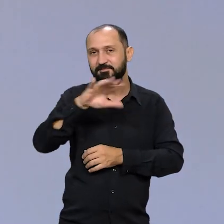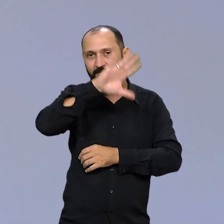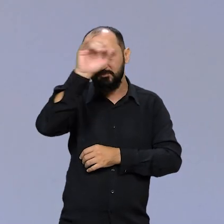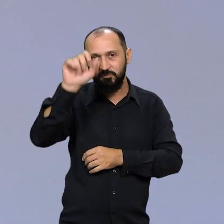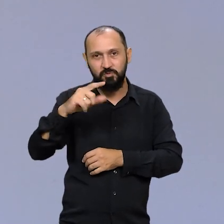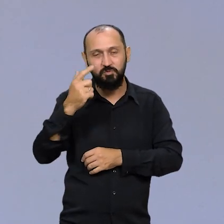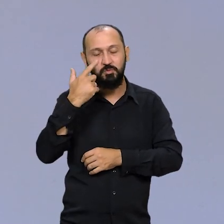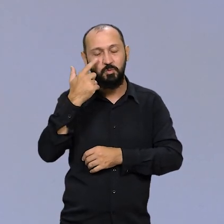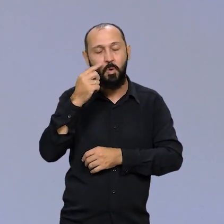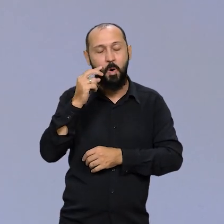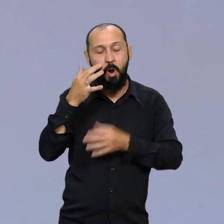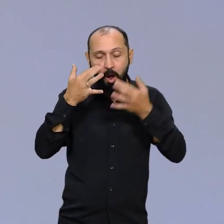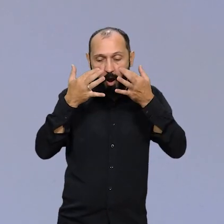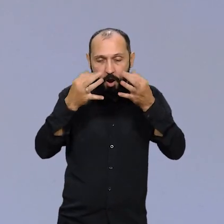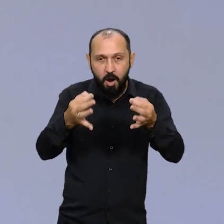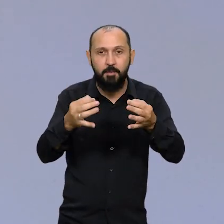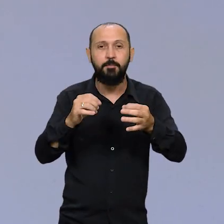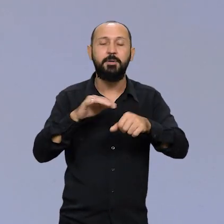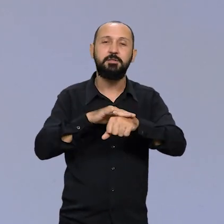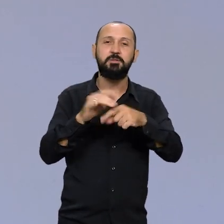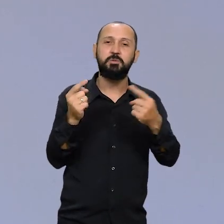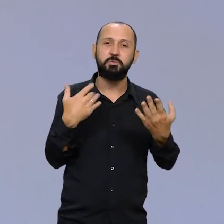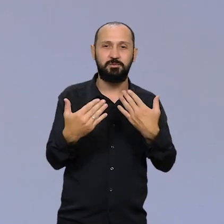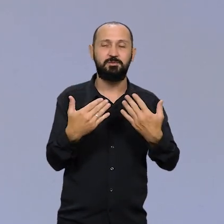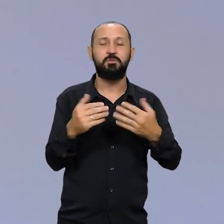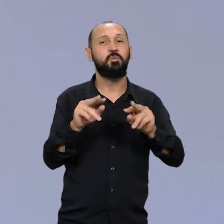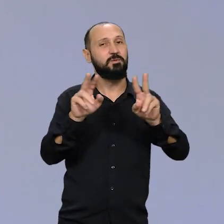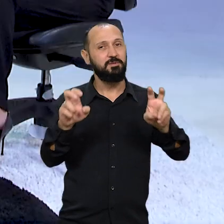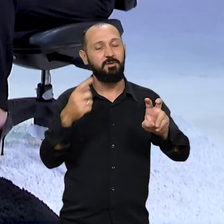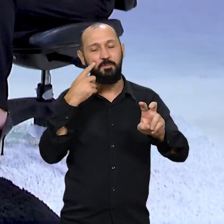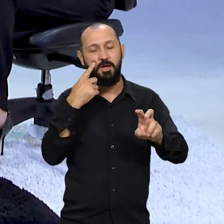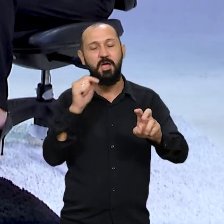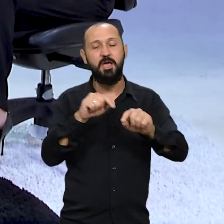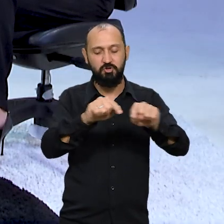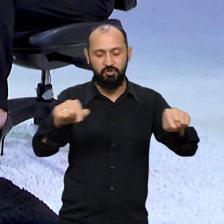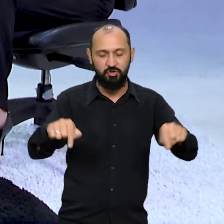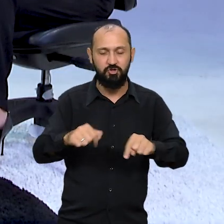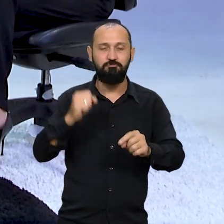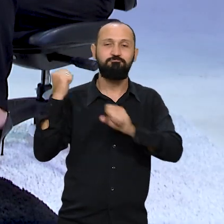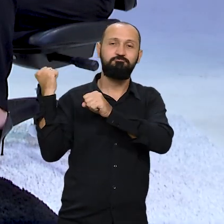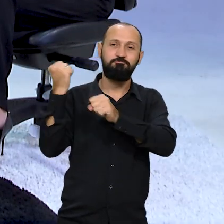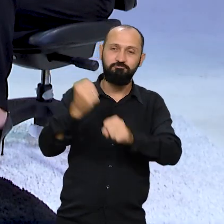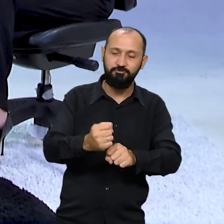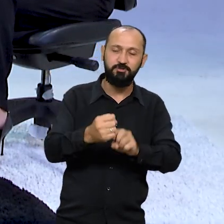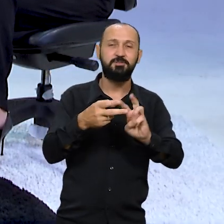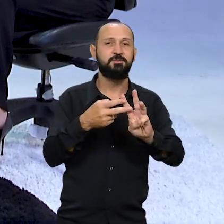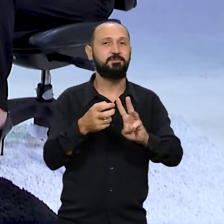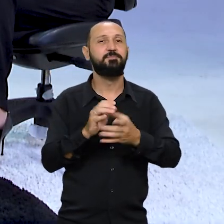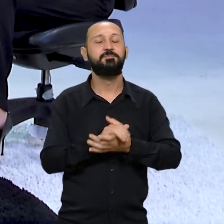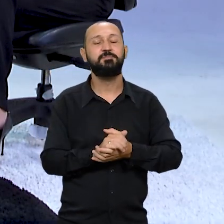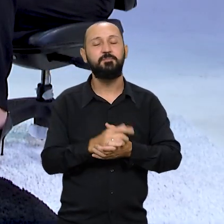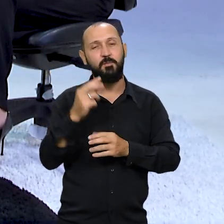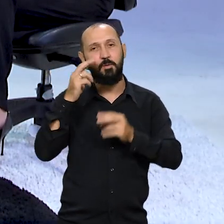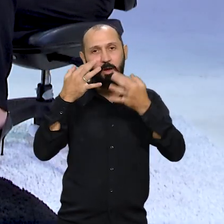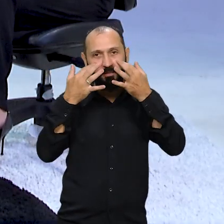A gente sabe que Mato Grosso do Sul olha com muita atenção para a discussão quando o tema é demarcações de terras indígenas,